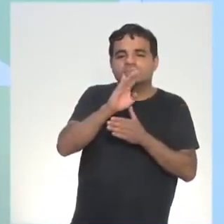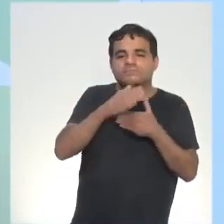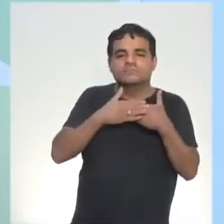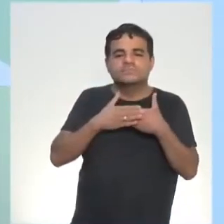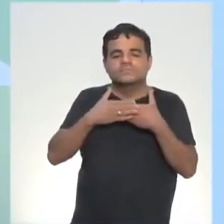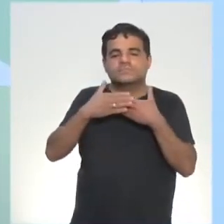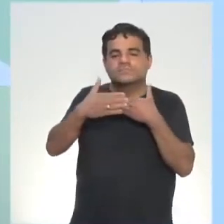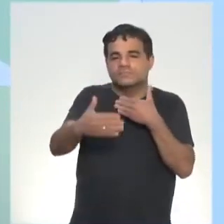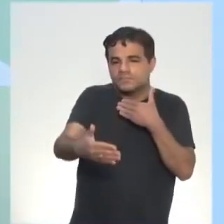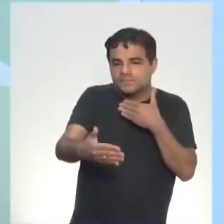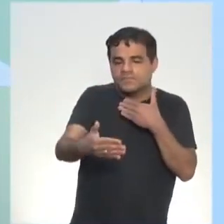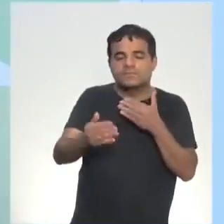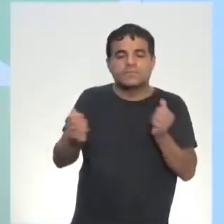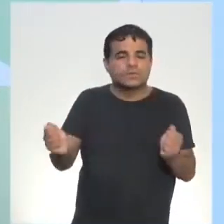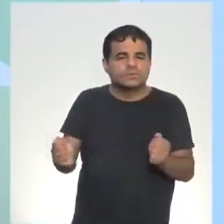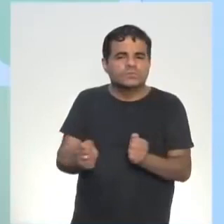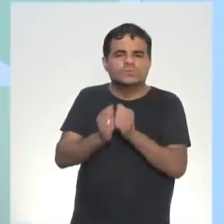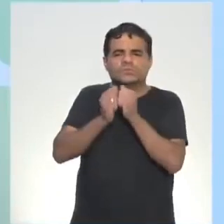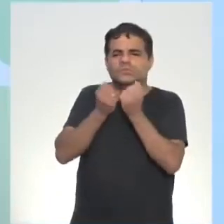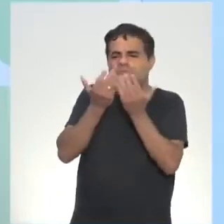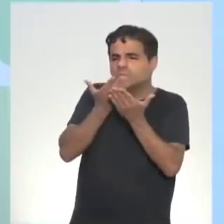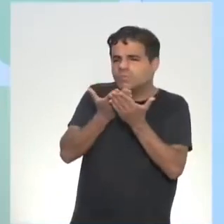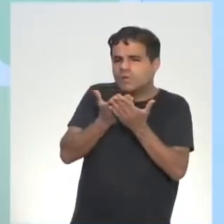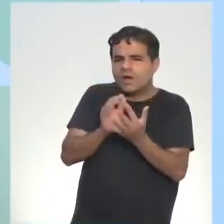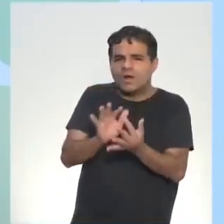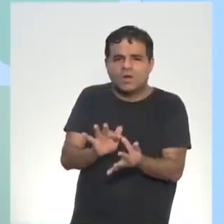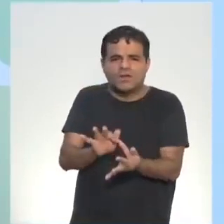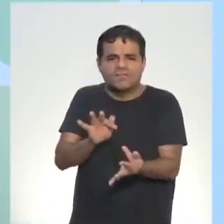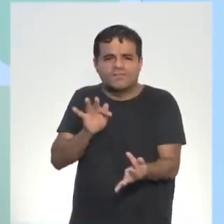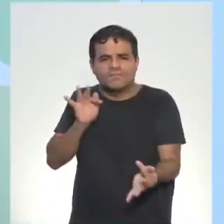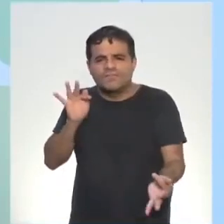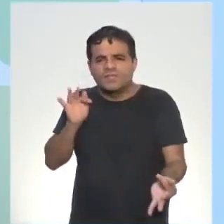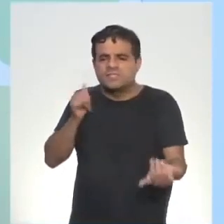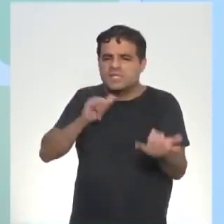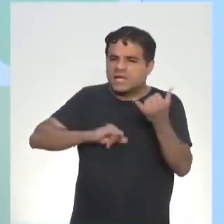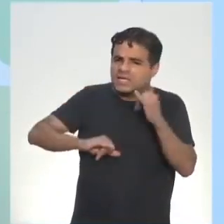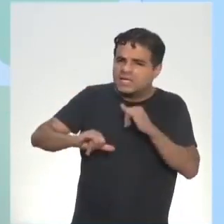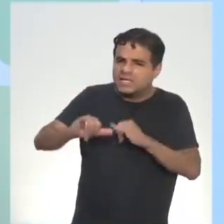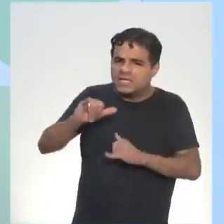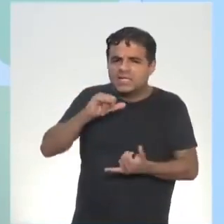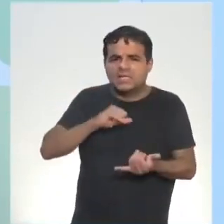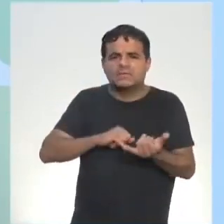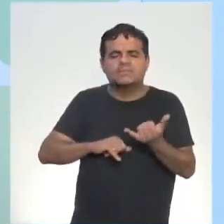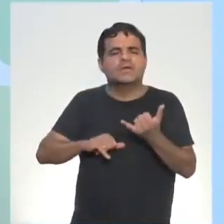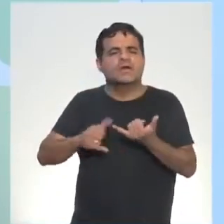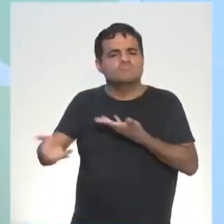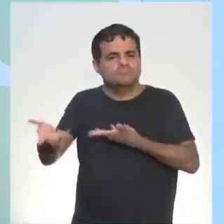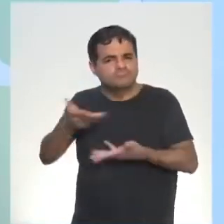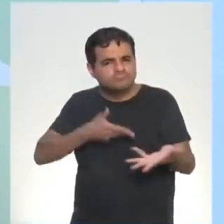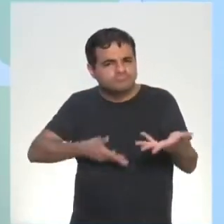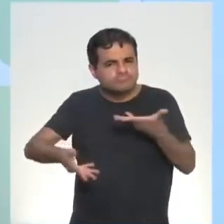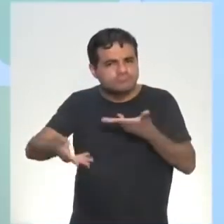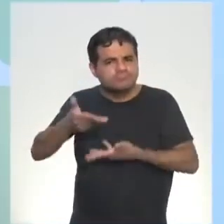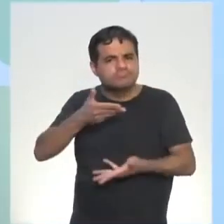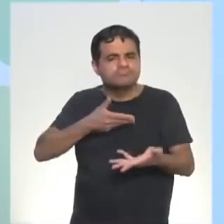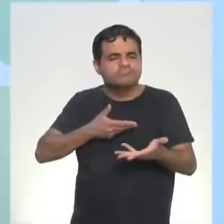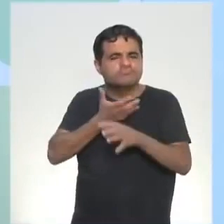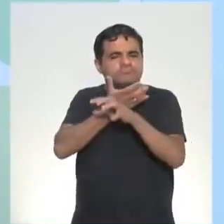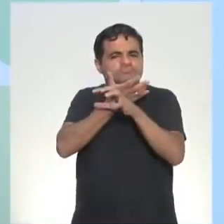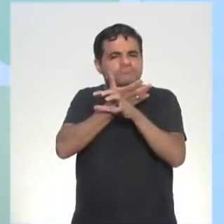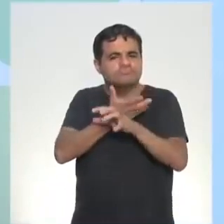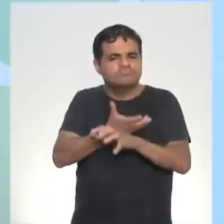questões, umas aulas junto, né? Biologia, física, vai ter química também, né? Então dá uma interação legal aí com as